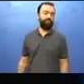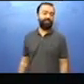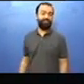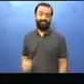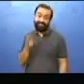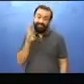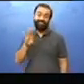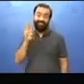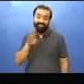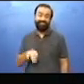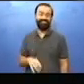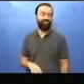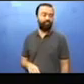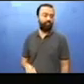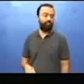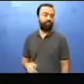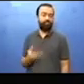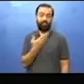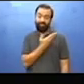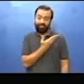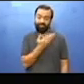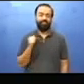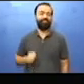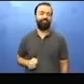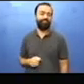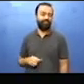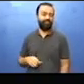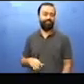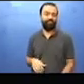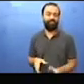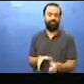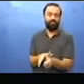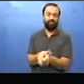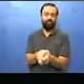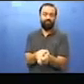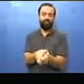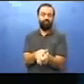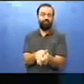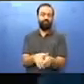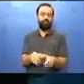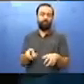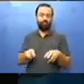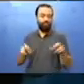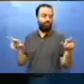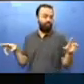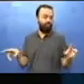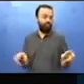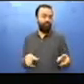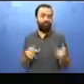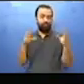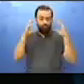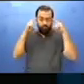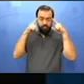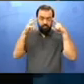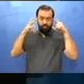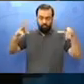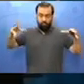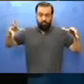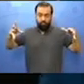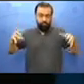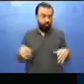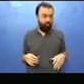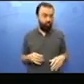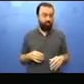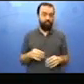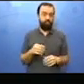Muito interessante, não é? Agora vejamos as tartarugas que nós conhecemos na nossa história. Olhem, essa é a tartaruga cabeçuda, essa é a